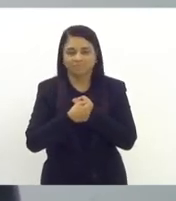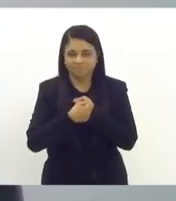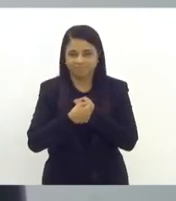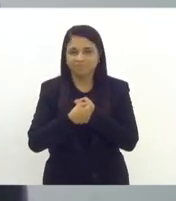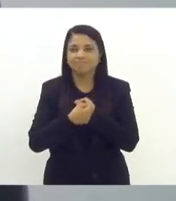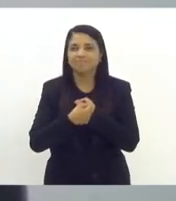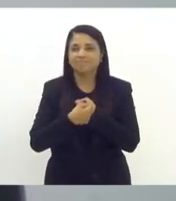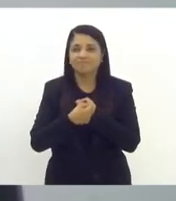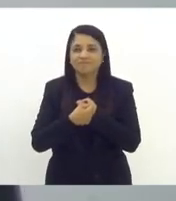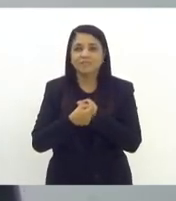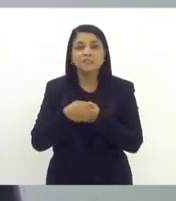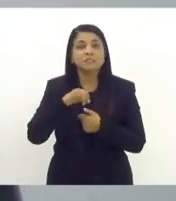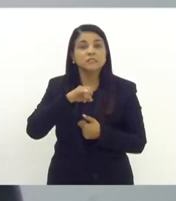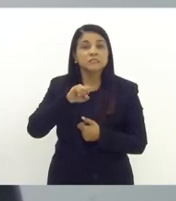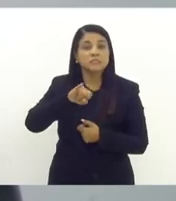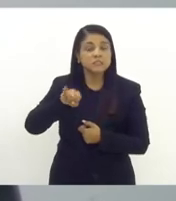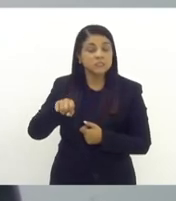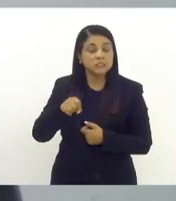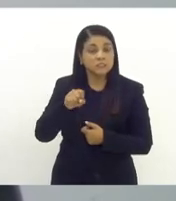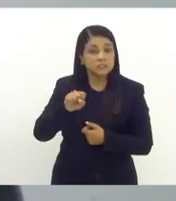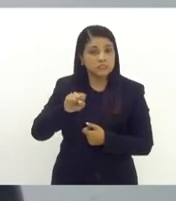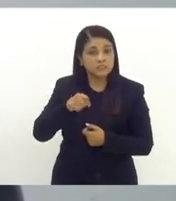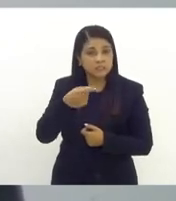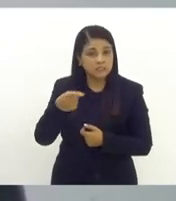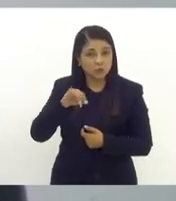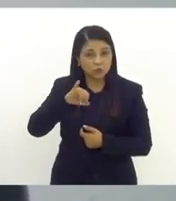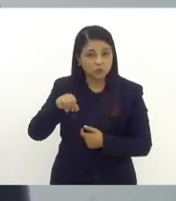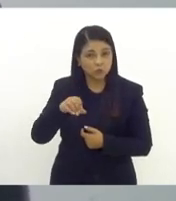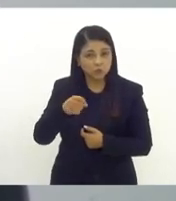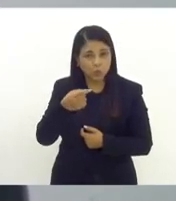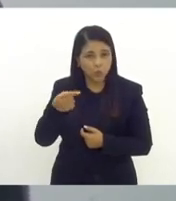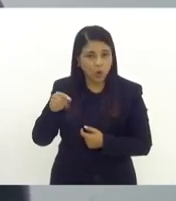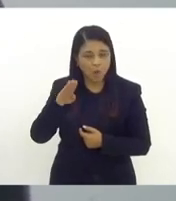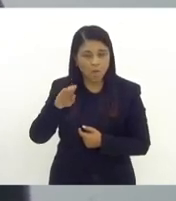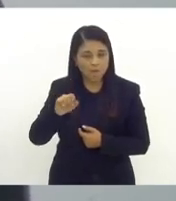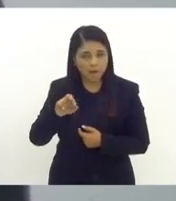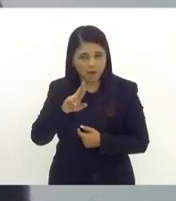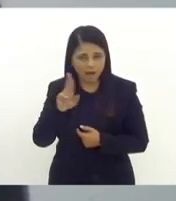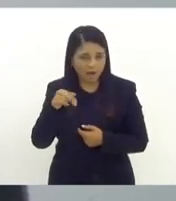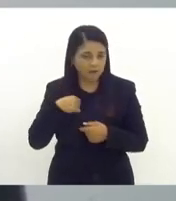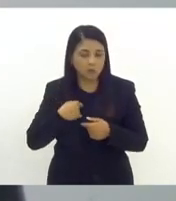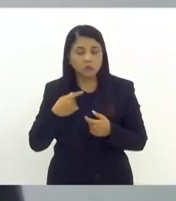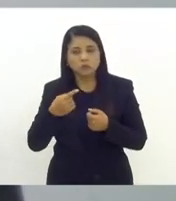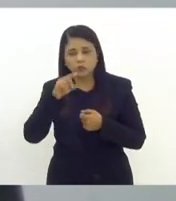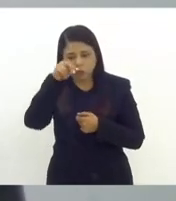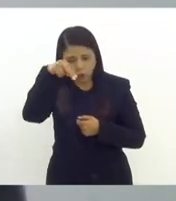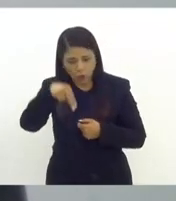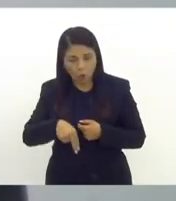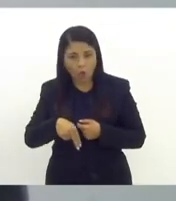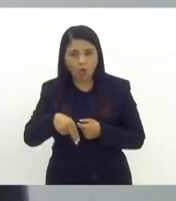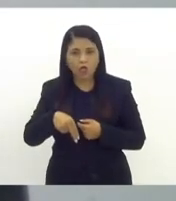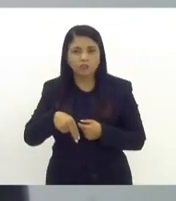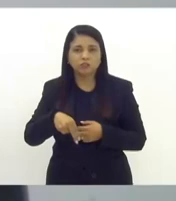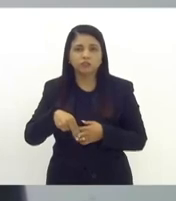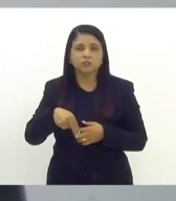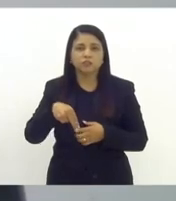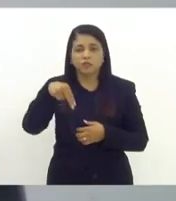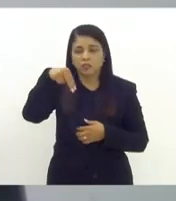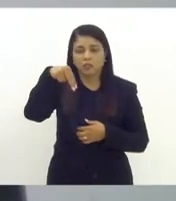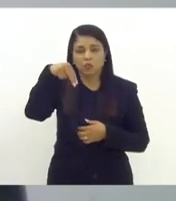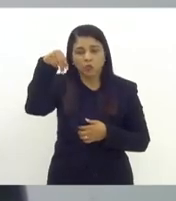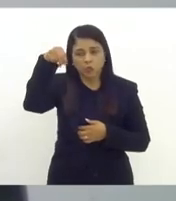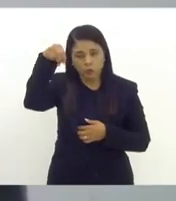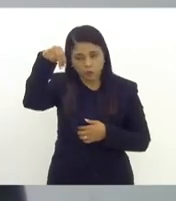não é só São João da Barra mas o interior tanto para o noroeste para o norte né pegando ali a região